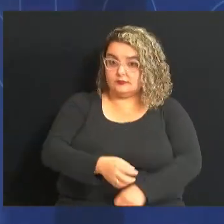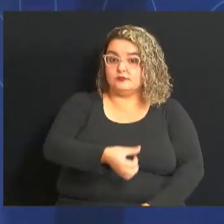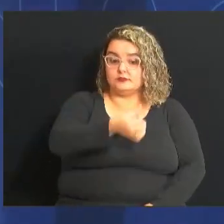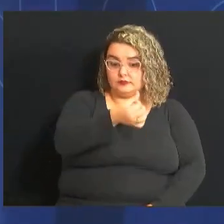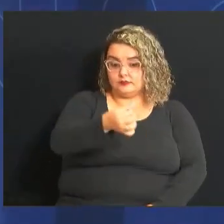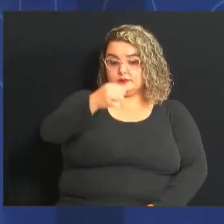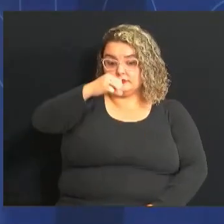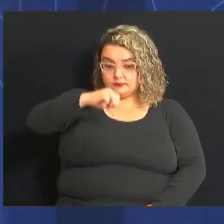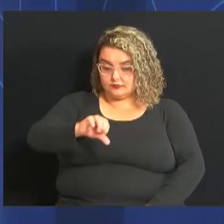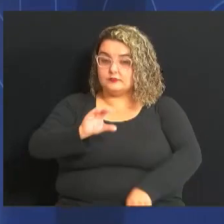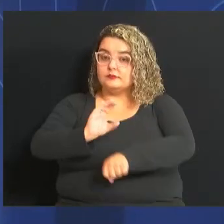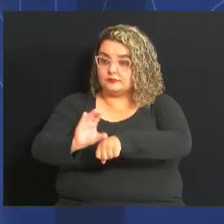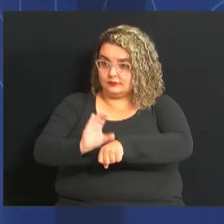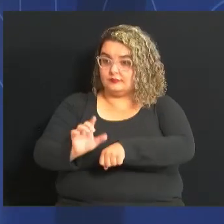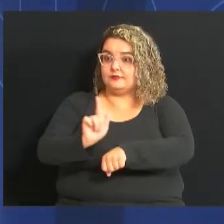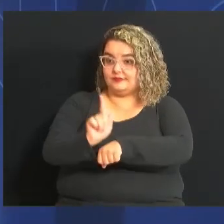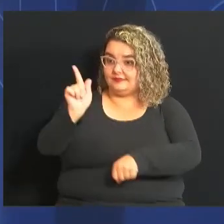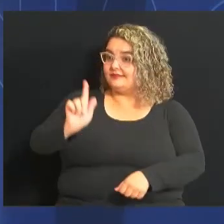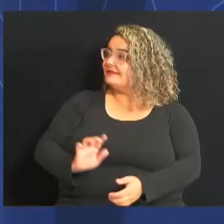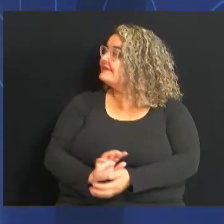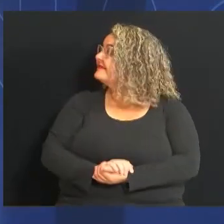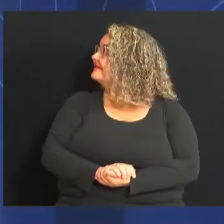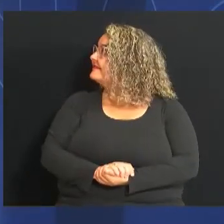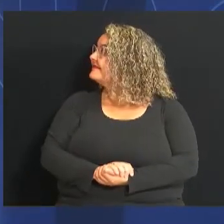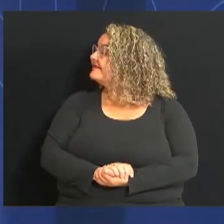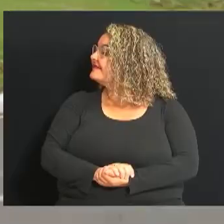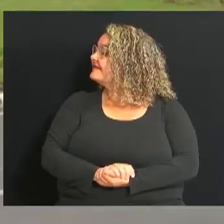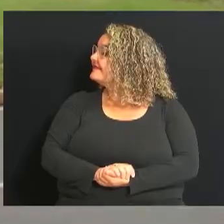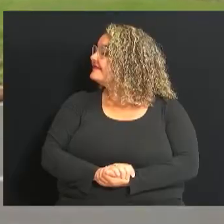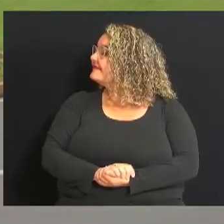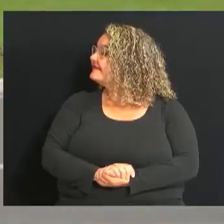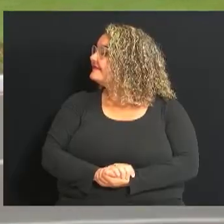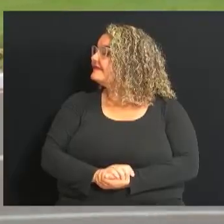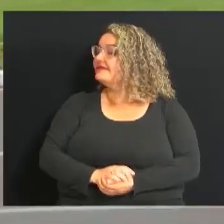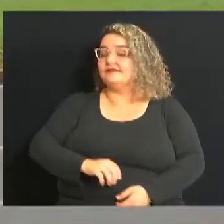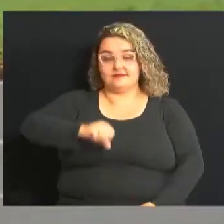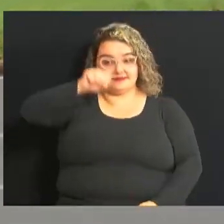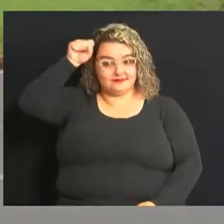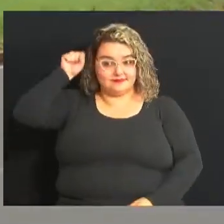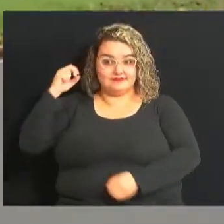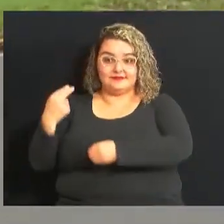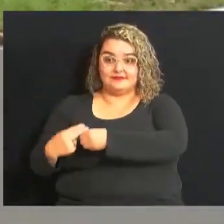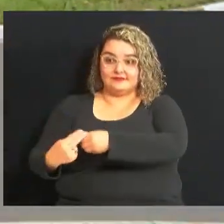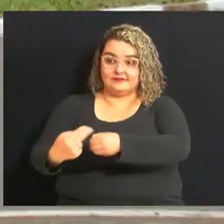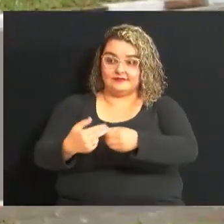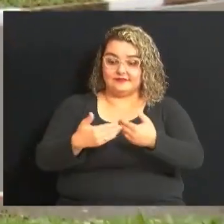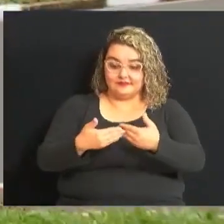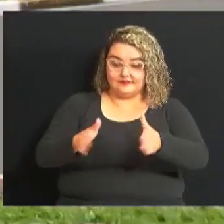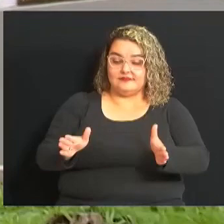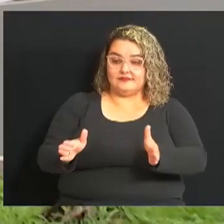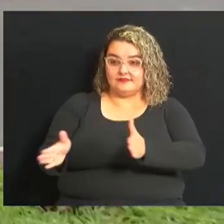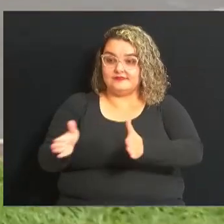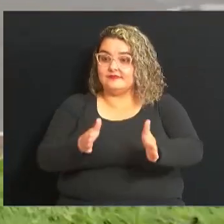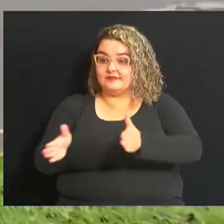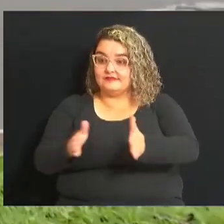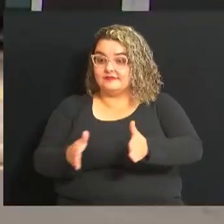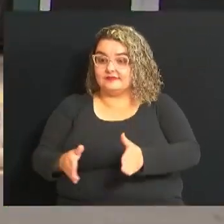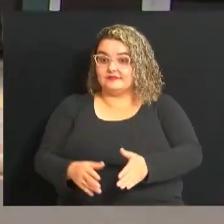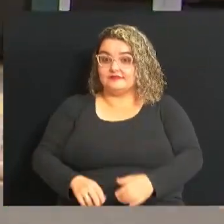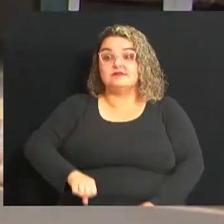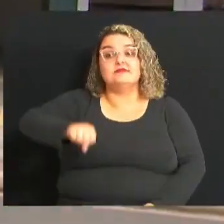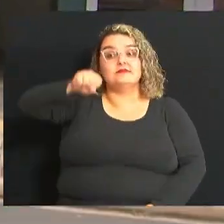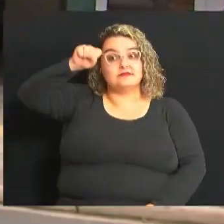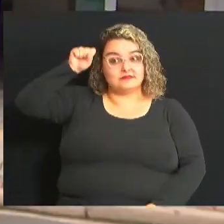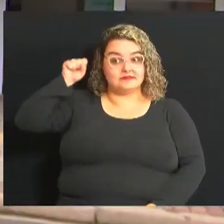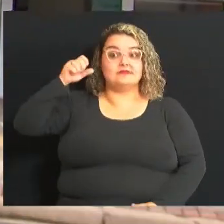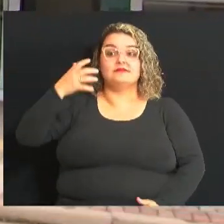69 cursos de graduação. O vestibular da Unicamp abre a temporada dos grandes vestibulares.